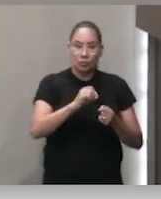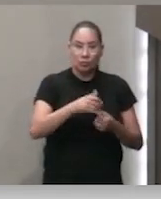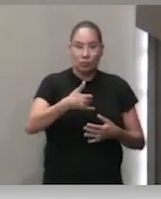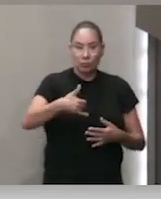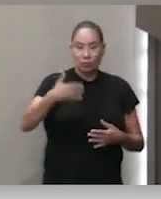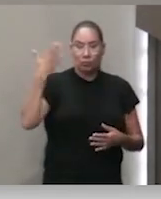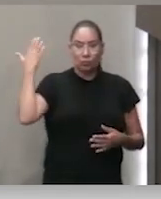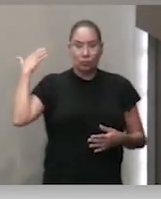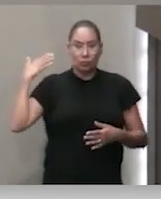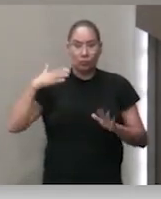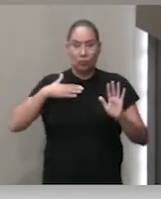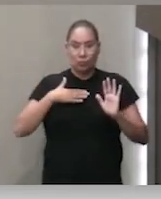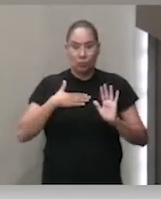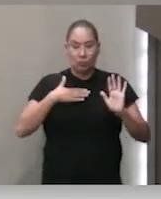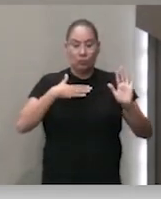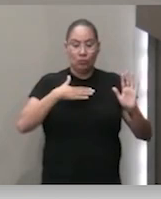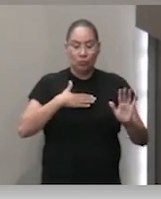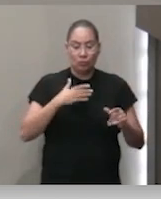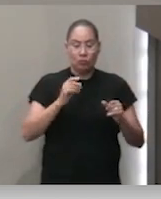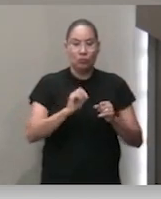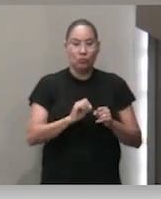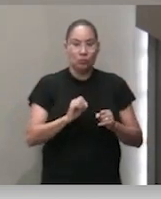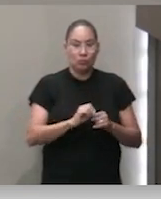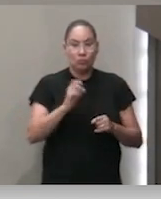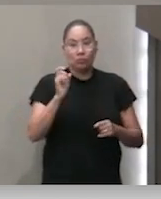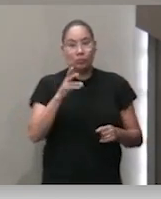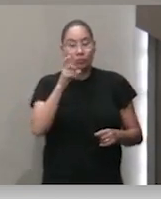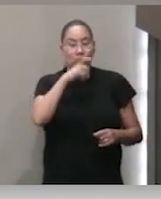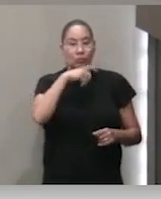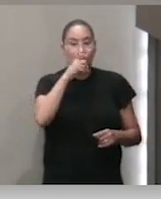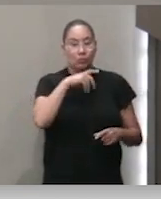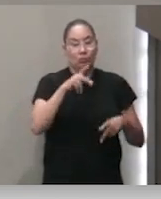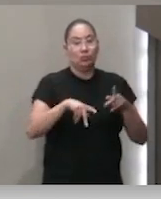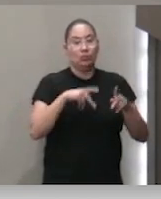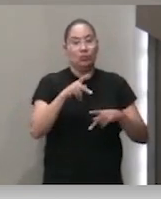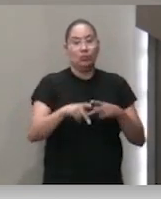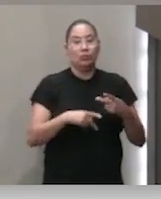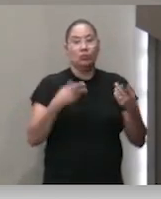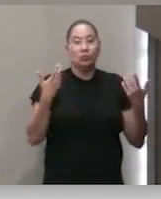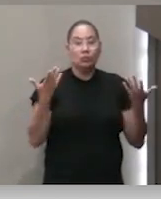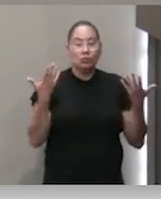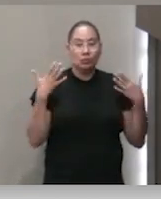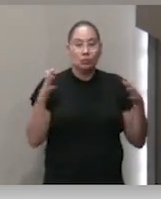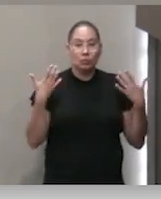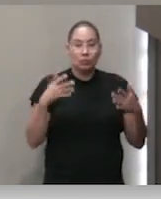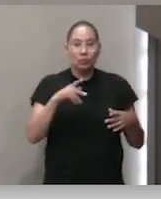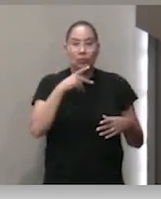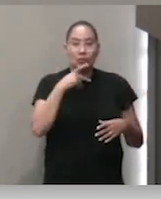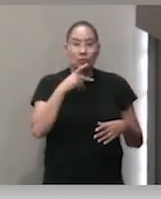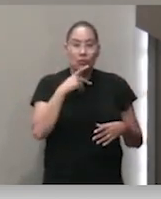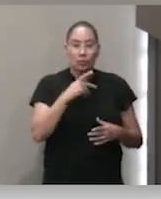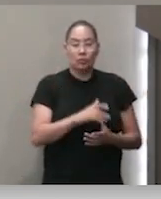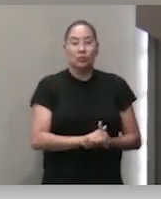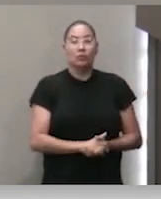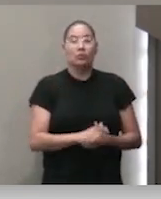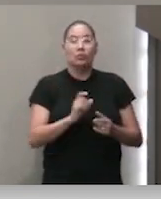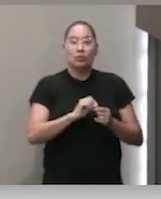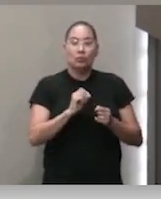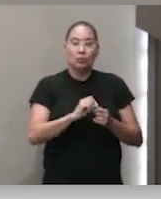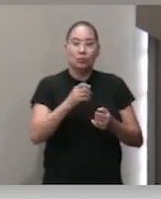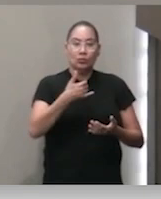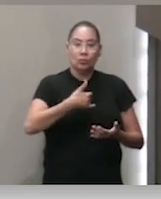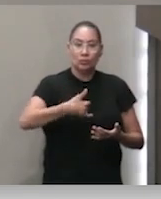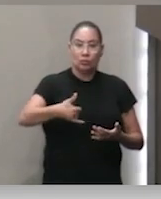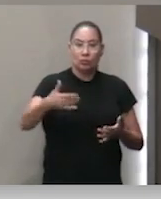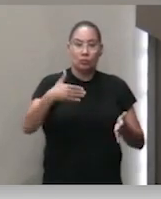outros prometeram e não fizeram, mentiram para a população. Então, por esse lado, eu parabenizo o Pedro Almeida. Está levando o asfalto